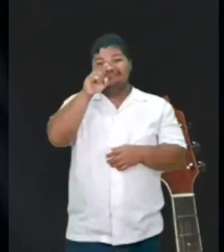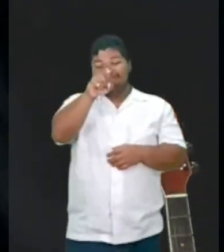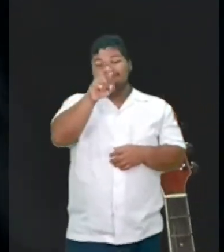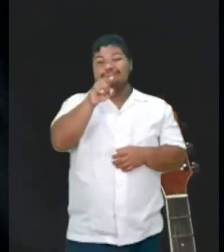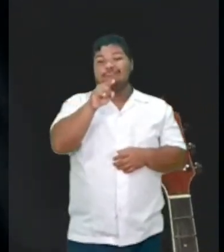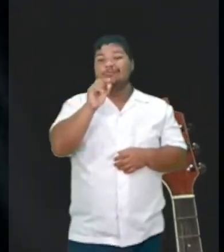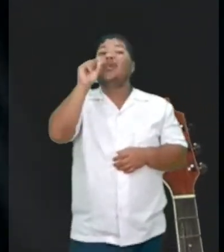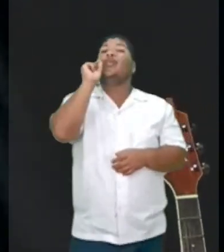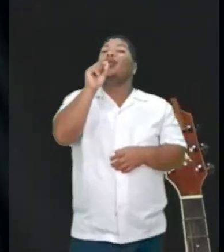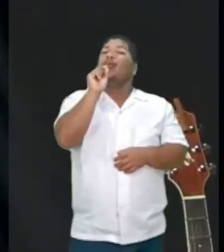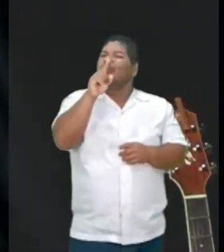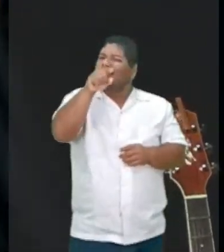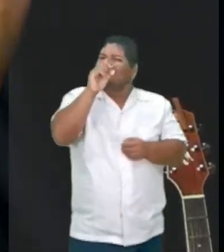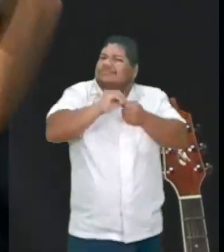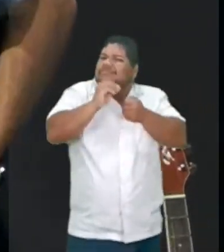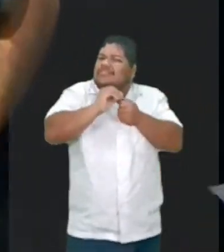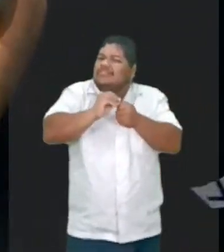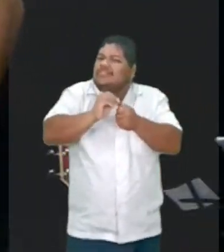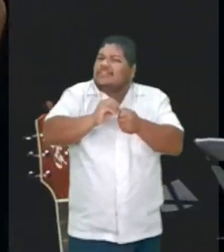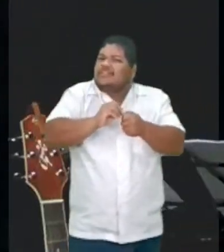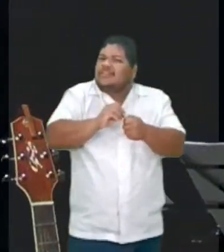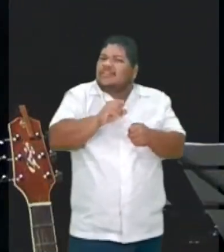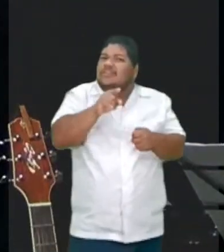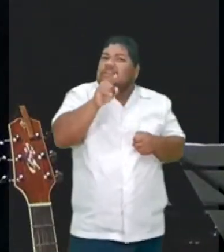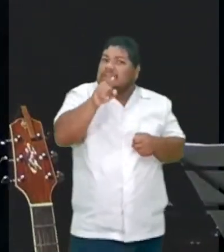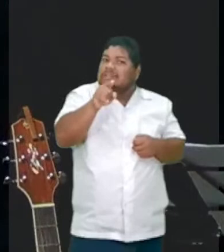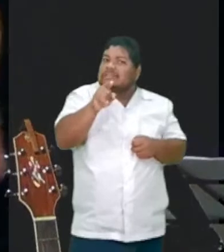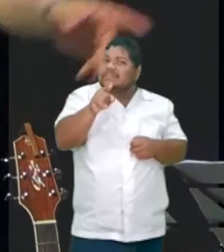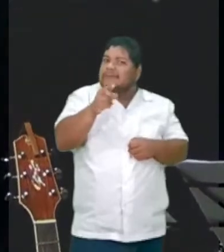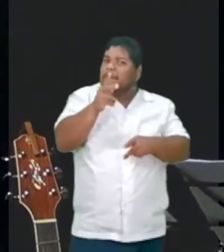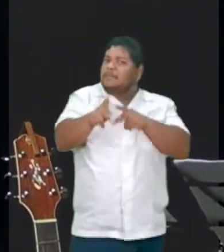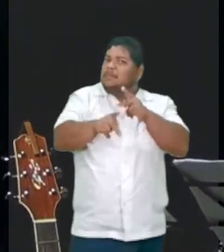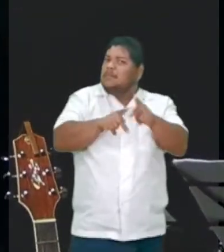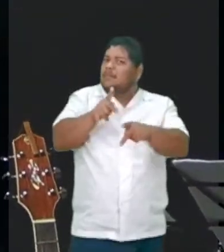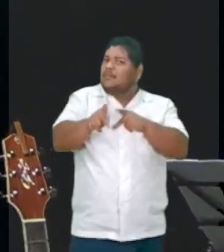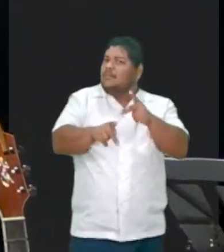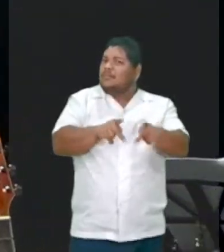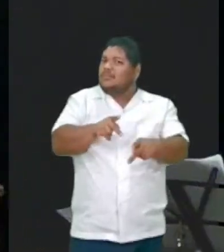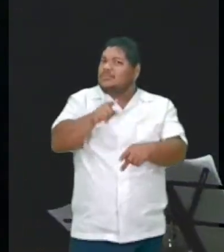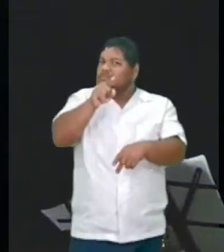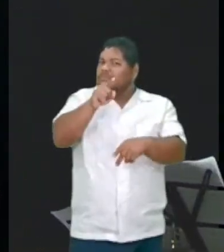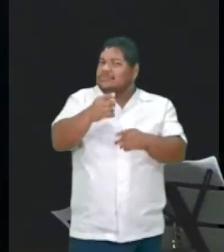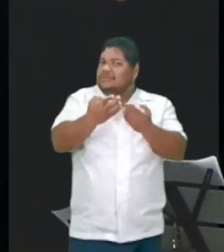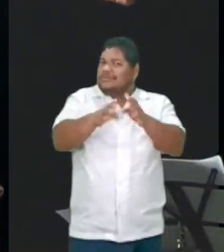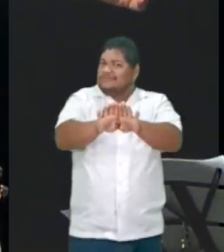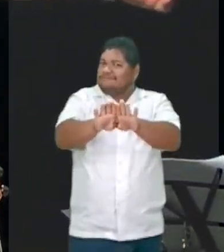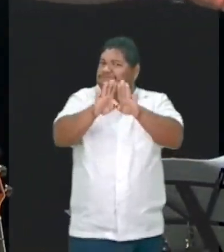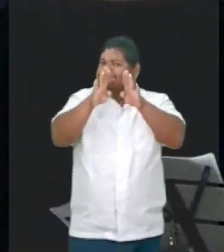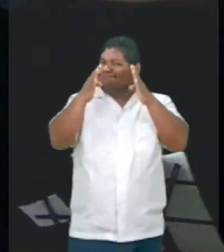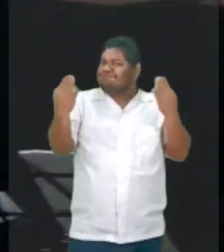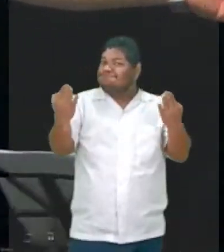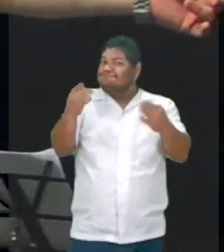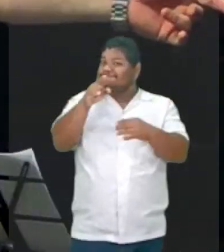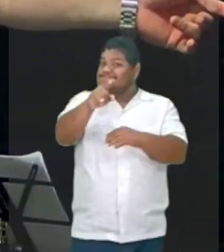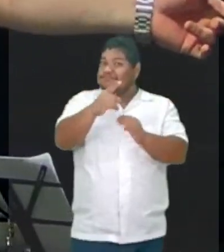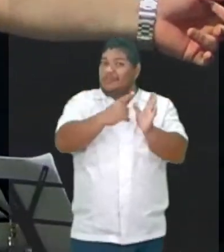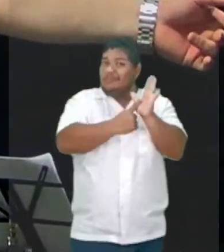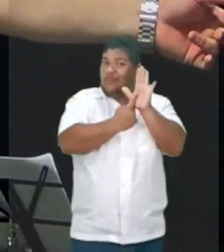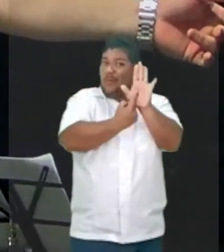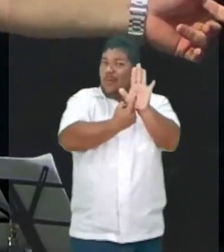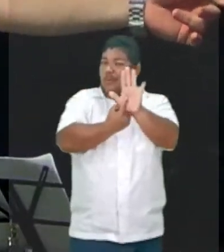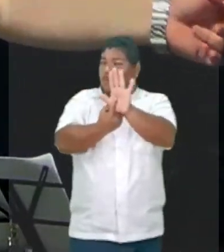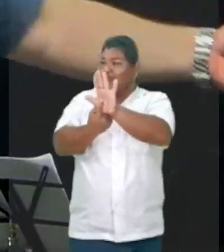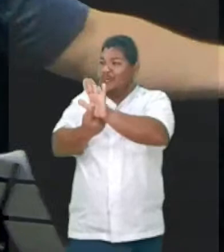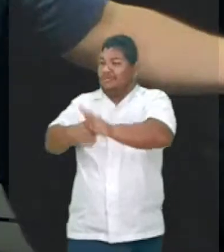você fez? Este povo que você abriu as suas portas e mostrou tudo o que tem